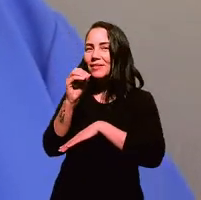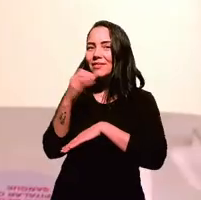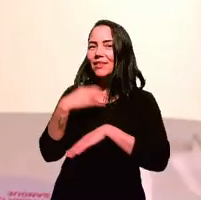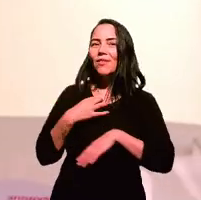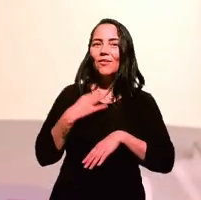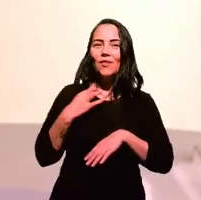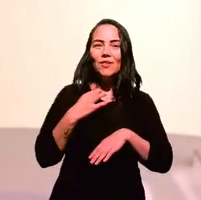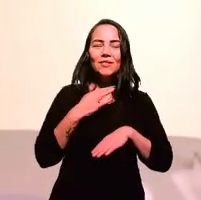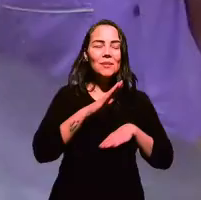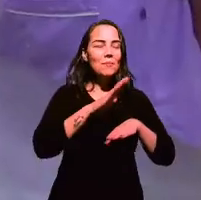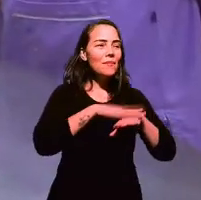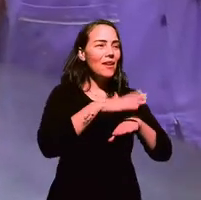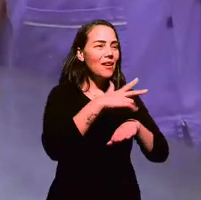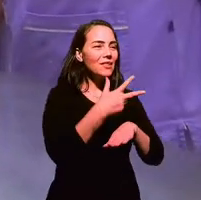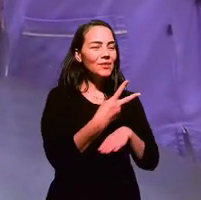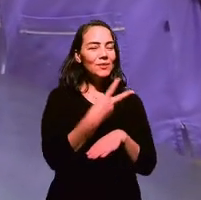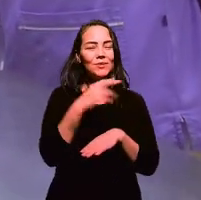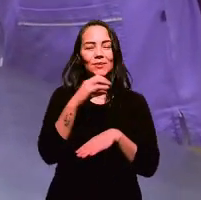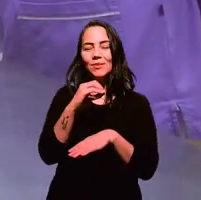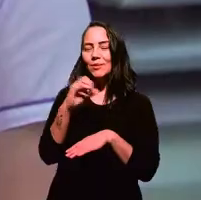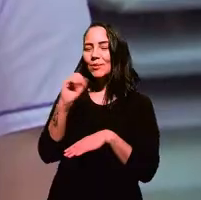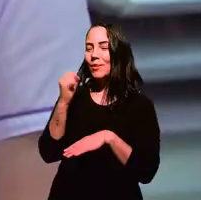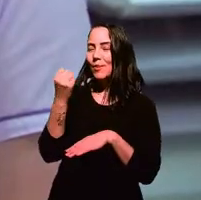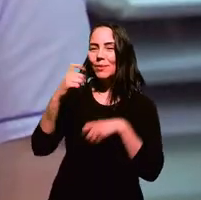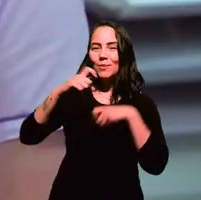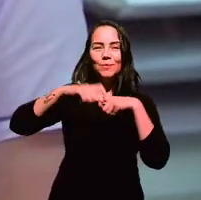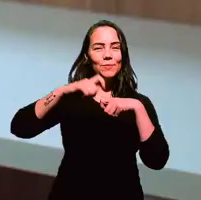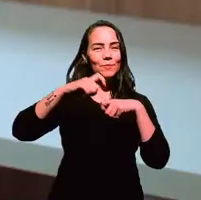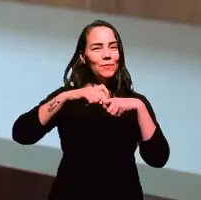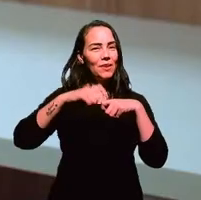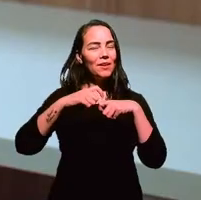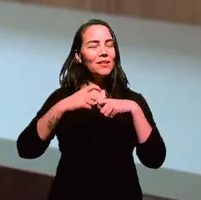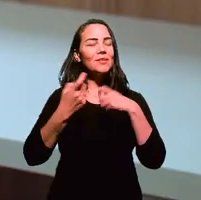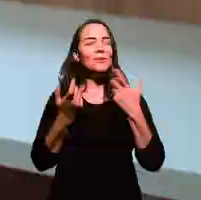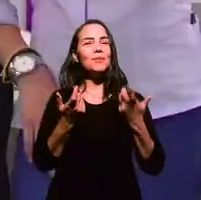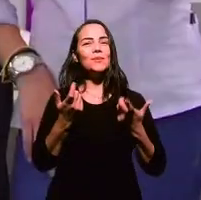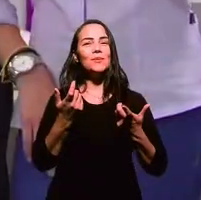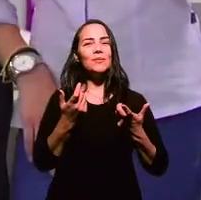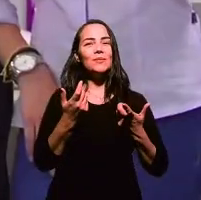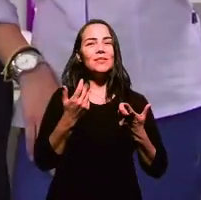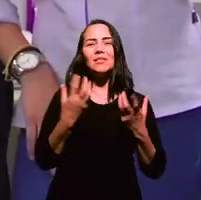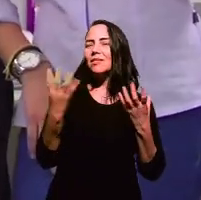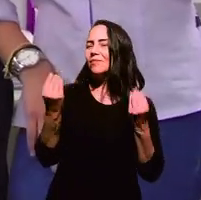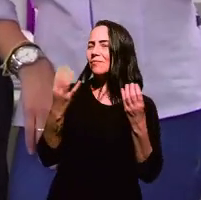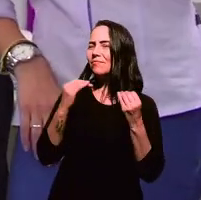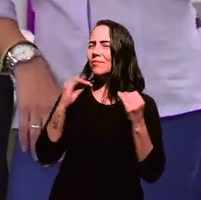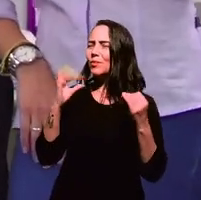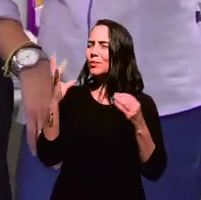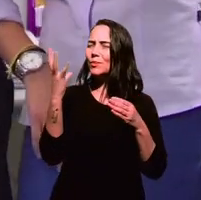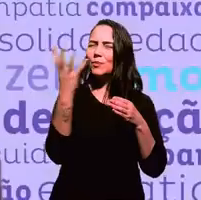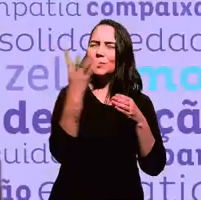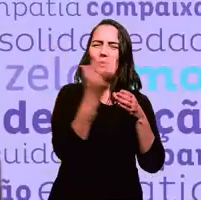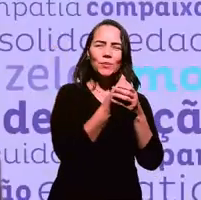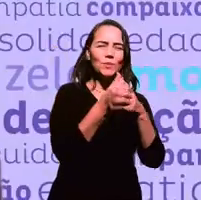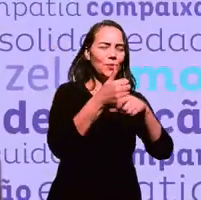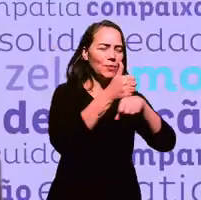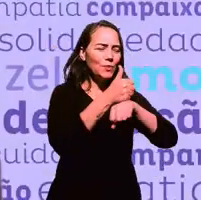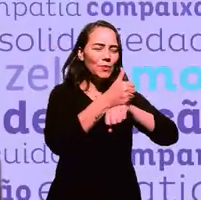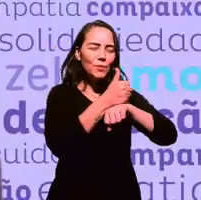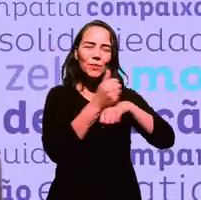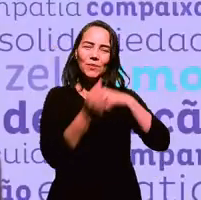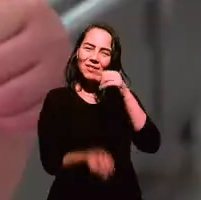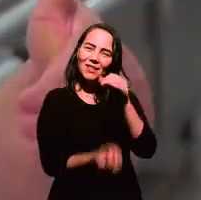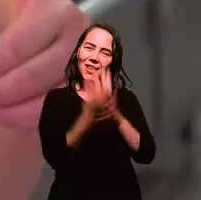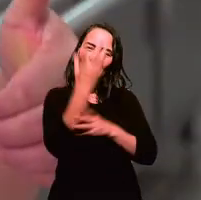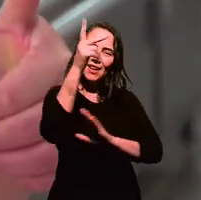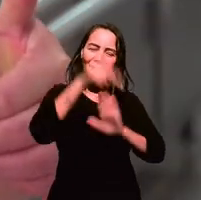com mais 208 médicos credenciados no corpo clínico e tantos colaboradores que fazem desse